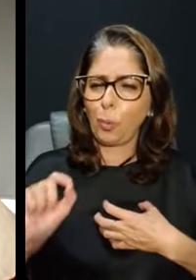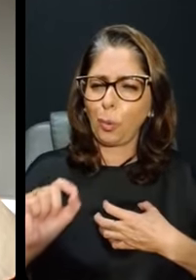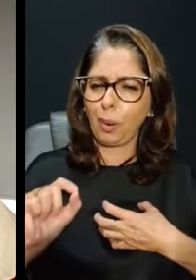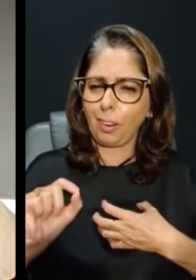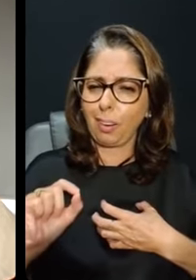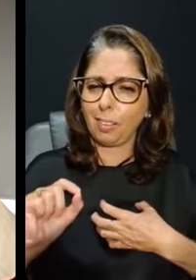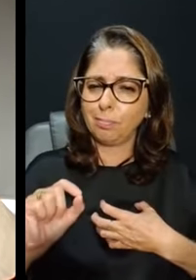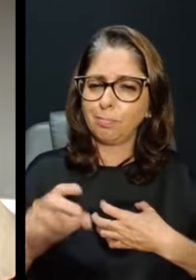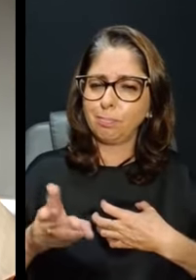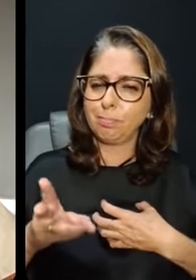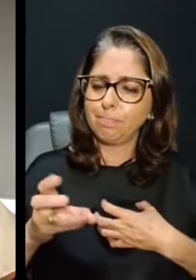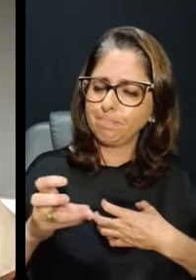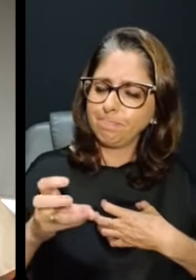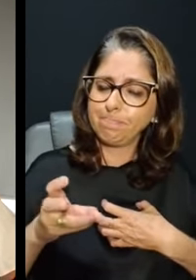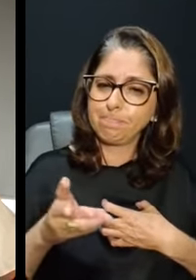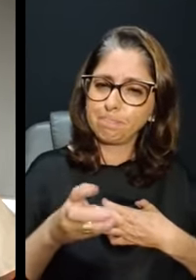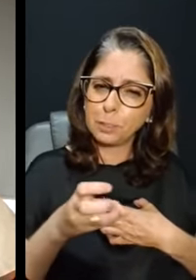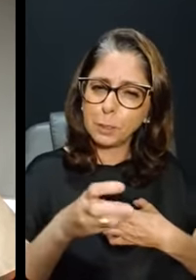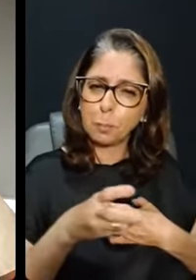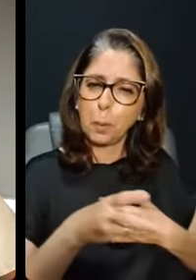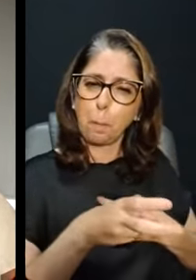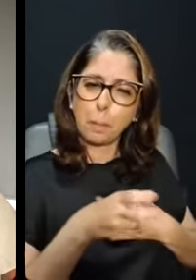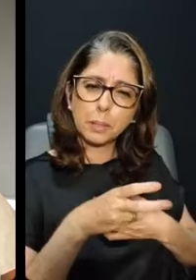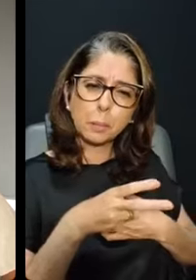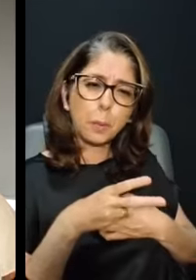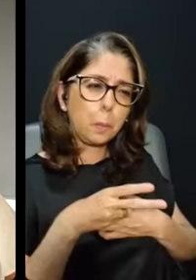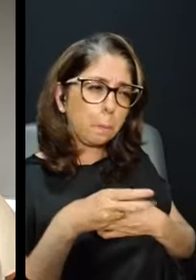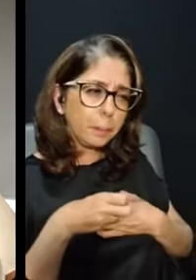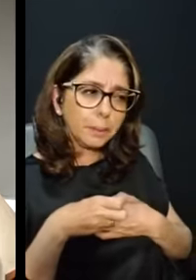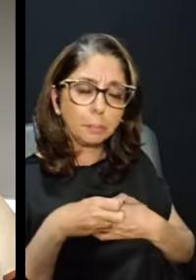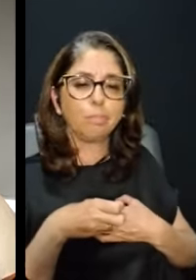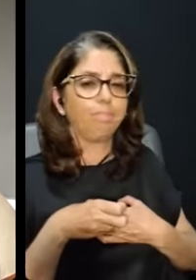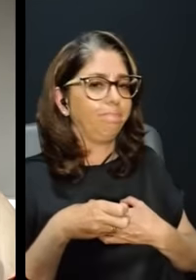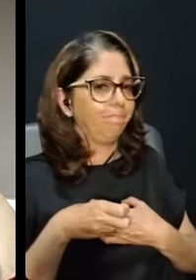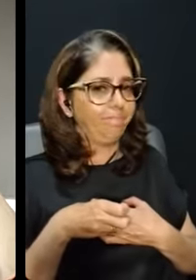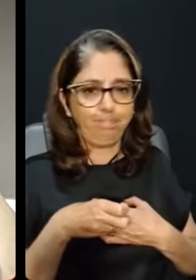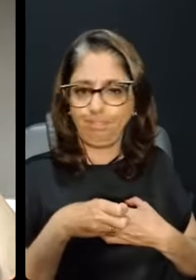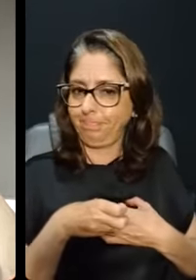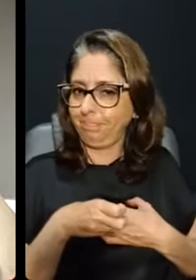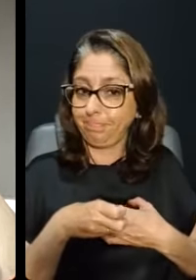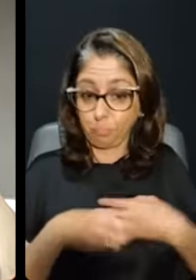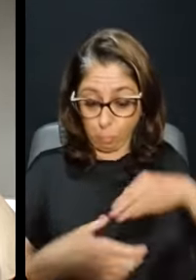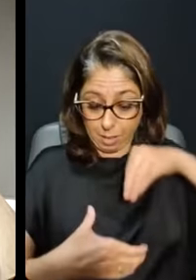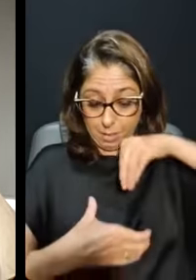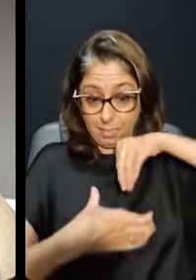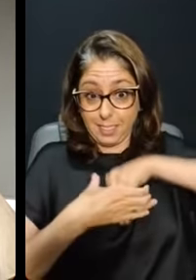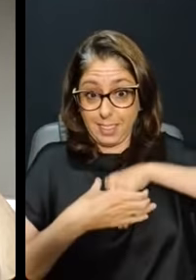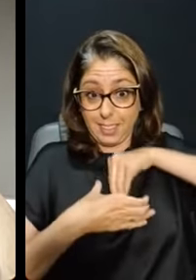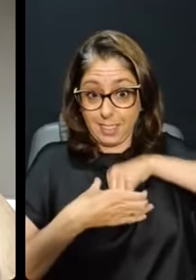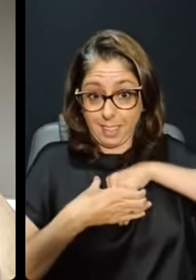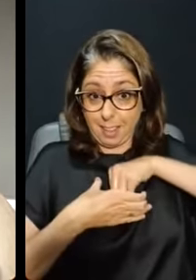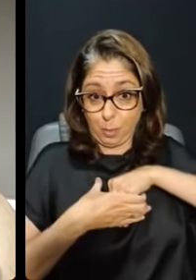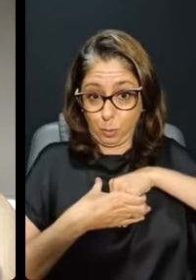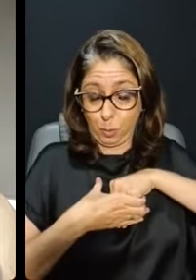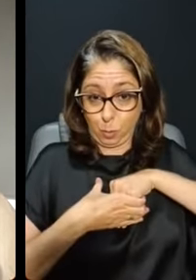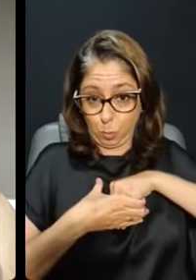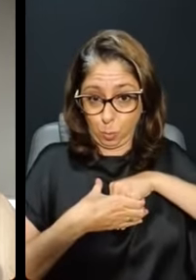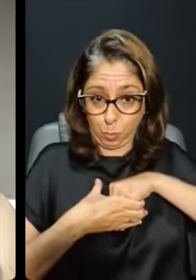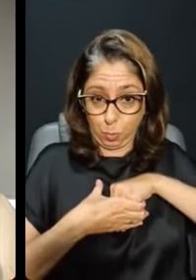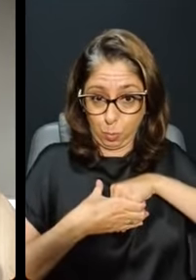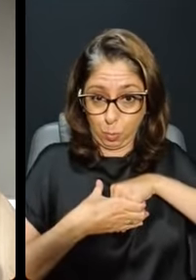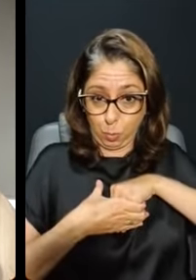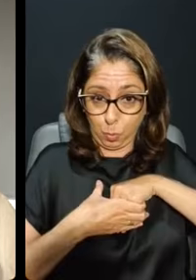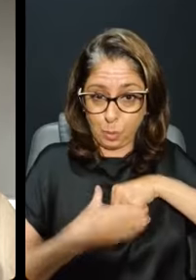anterior, porque se a pessoa não tem um envolvimento com aquela causa, ela vai achar